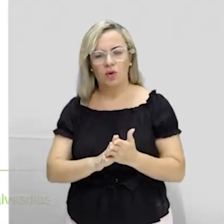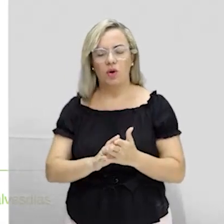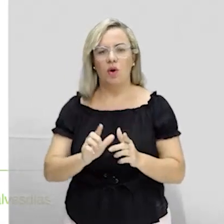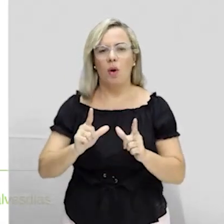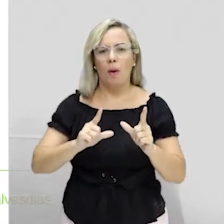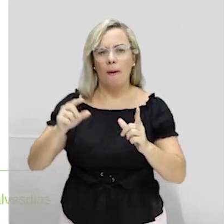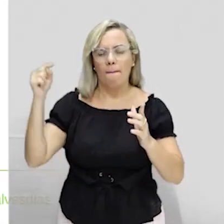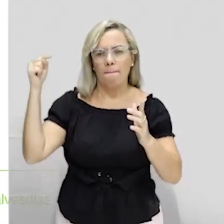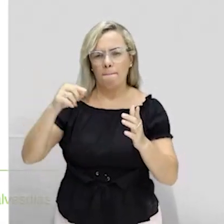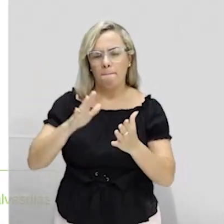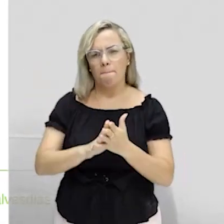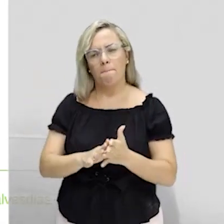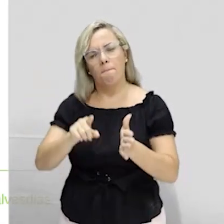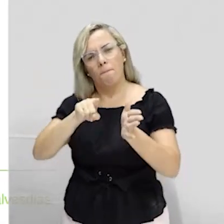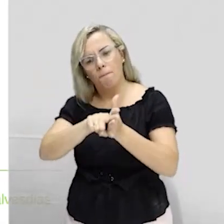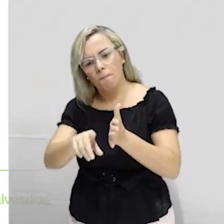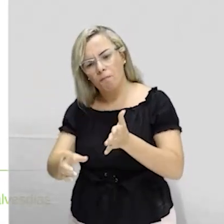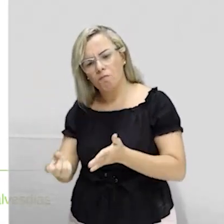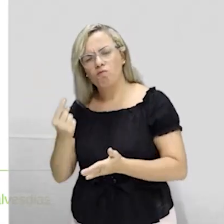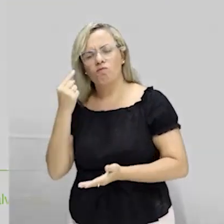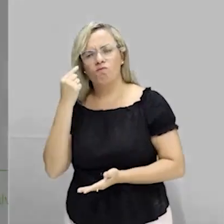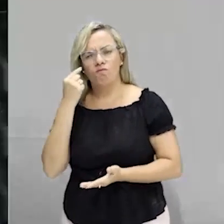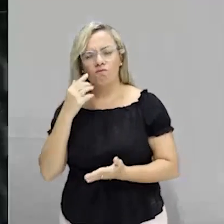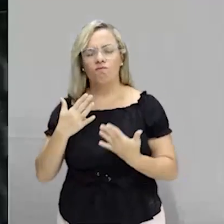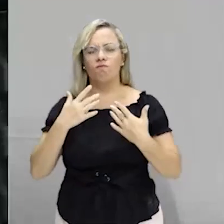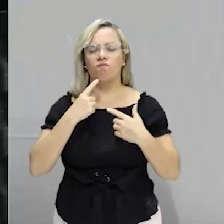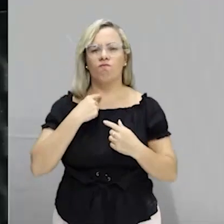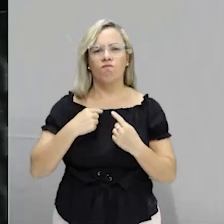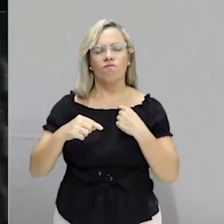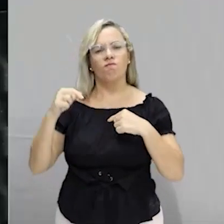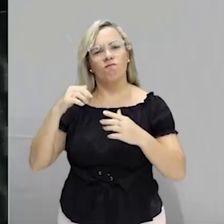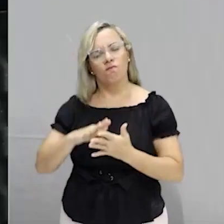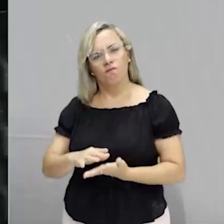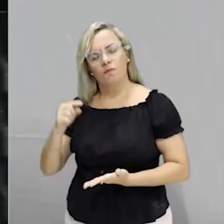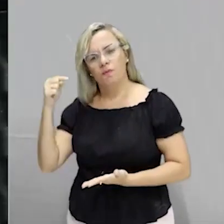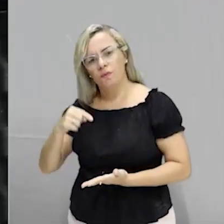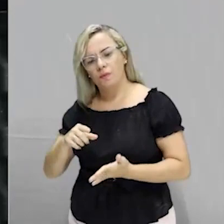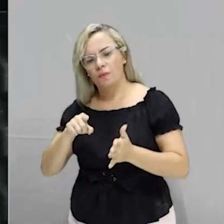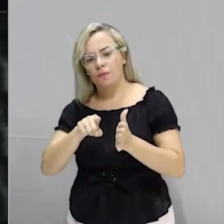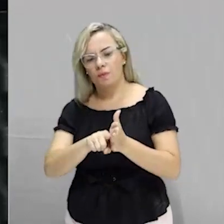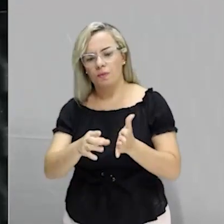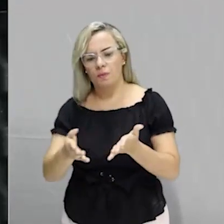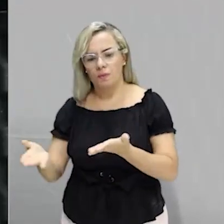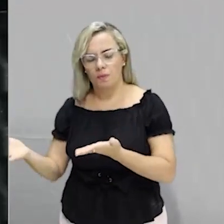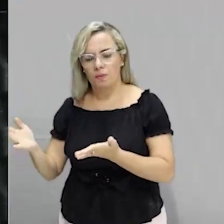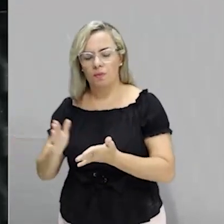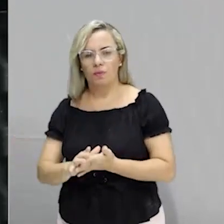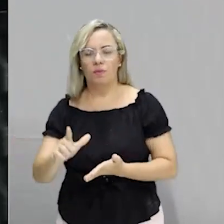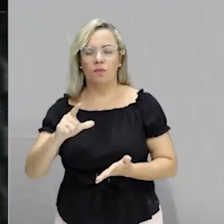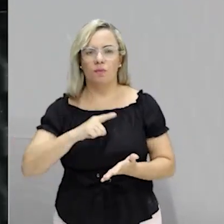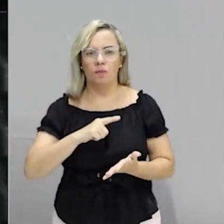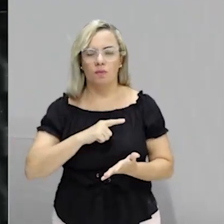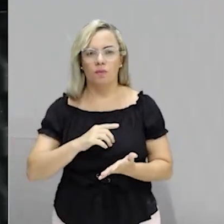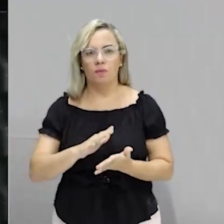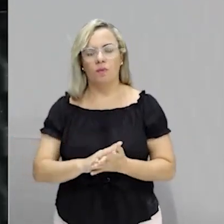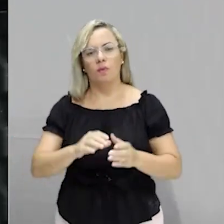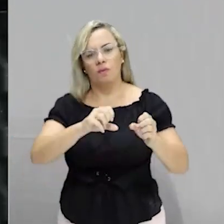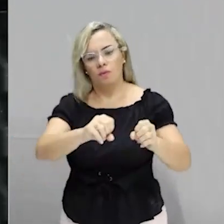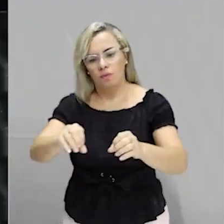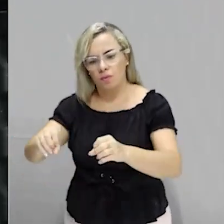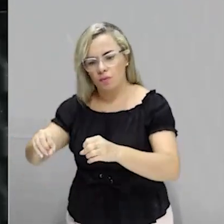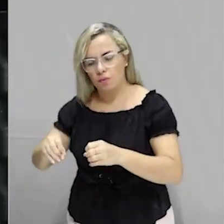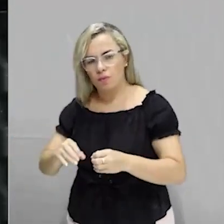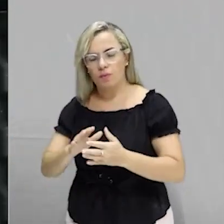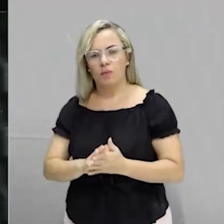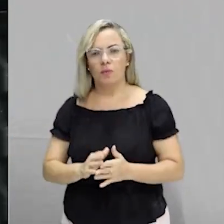às aulas, tira tuas dúvidas, esteja sempre à vontade para tirar dúvidas quando a gente tiver aqui nos aulões e tudo mais, a gente